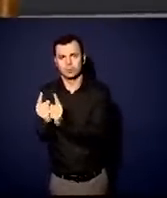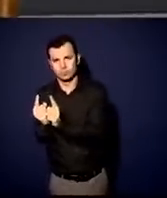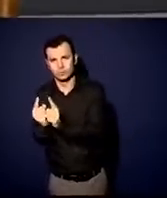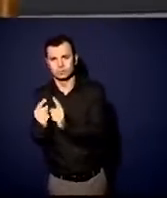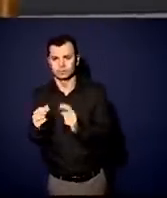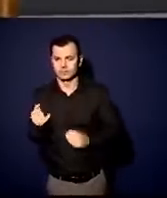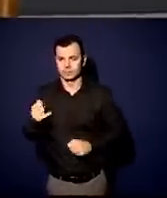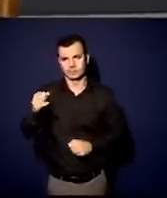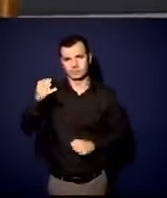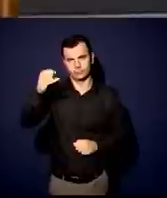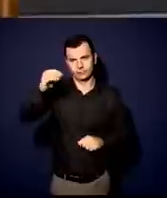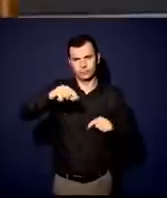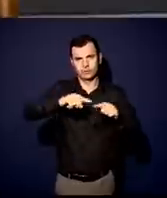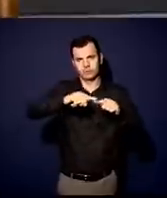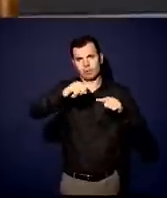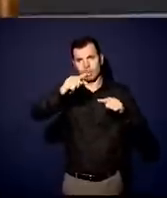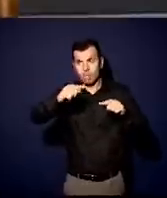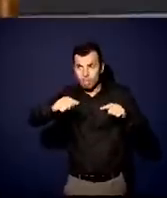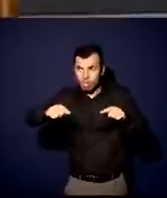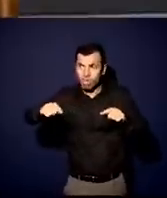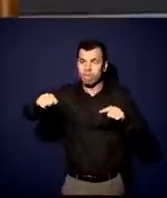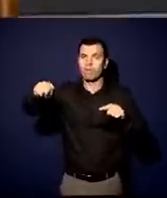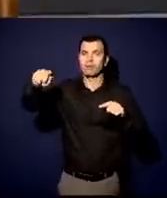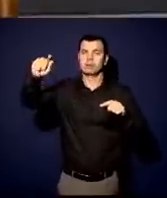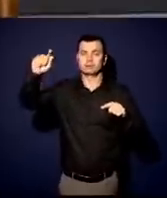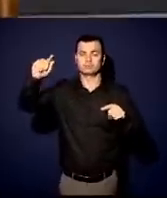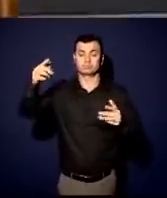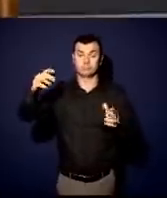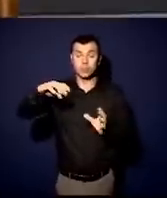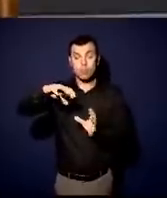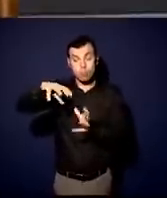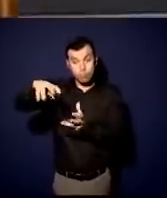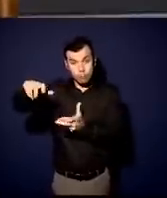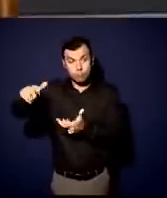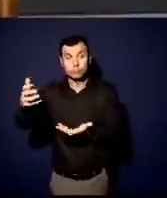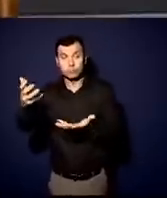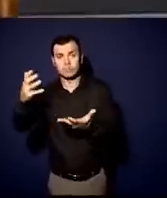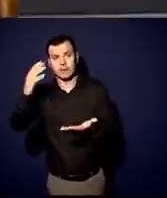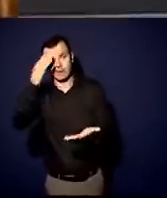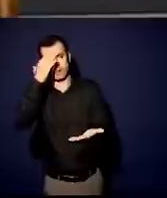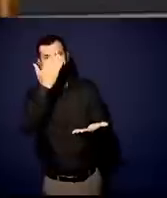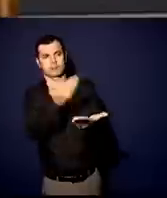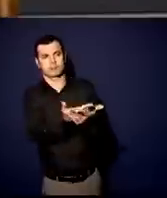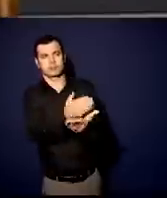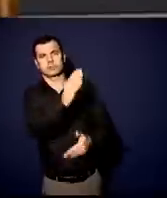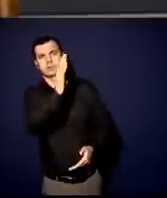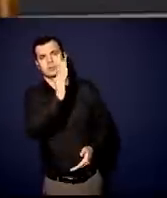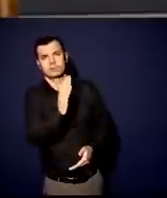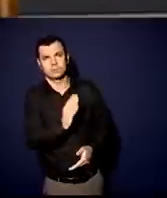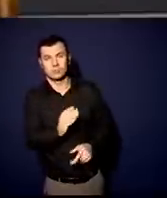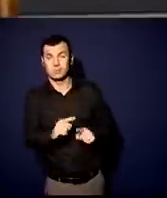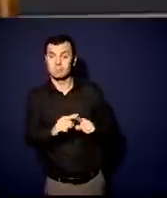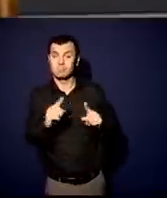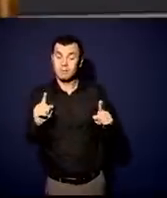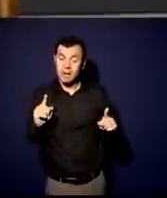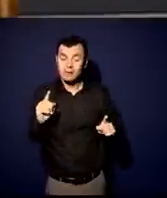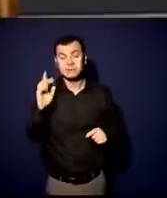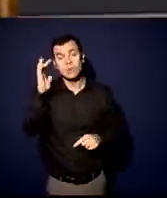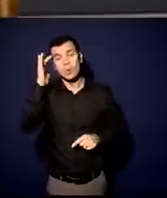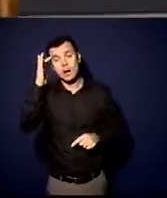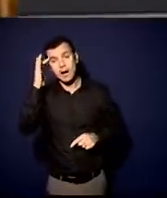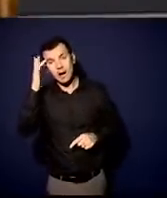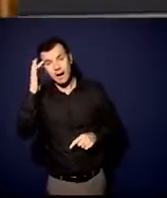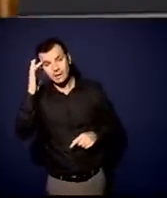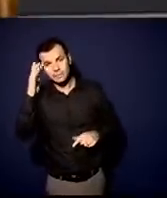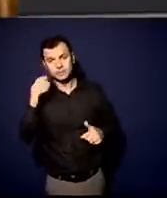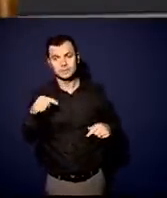juros muito alta então assim o mundo tá querendo acreditar no Brasil mas eu acho que a gente não tá conseguindo